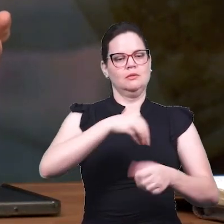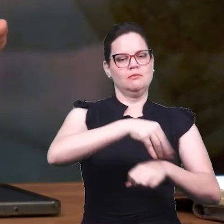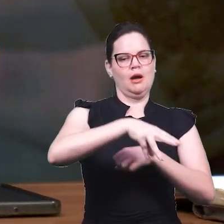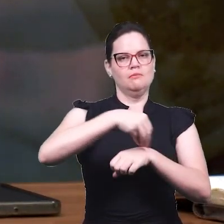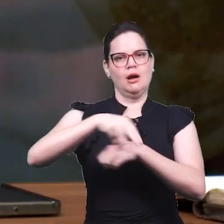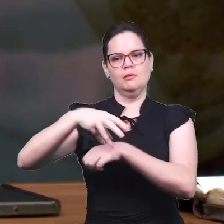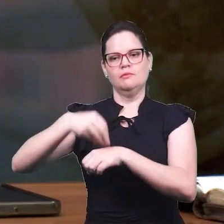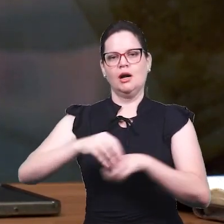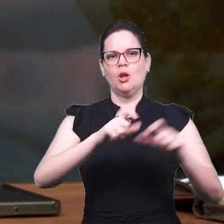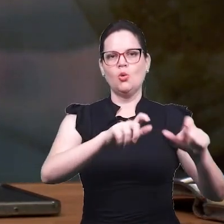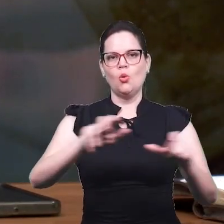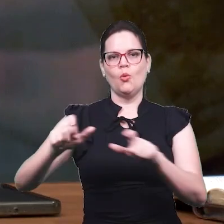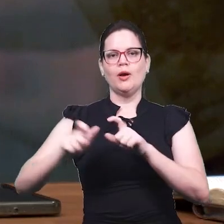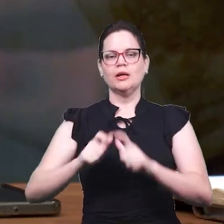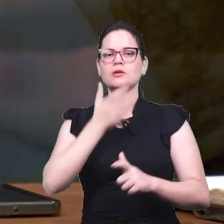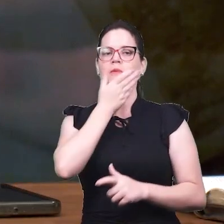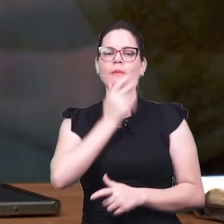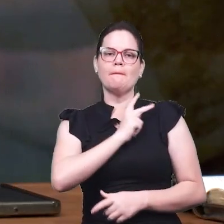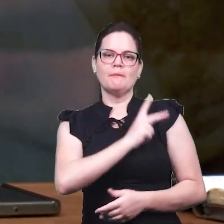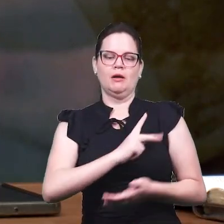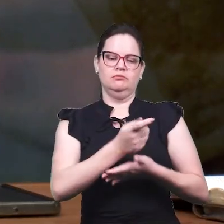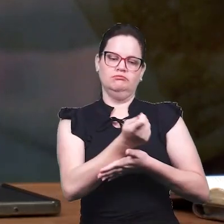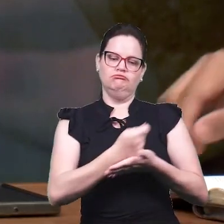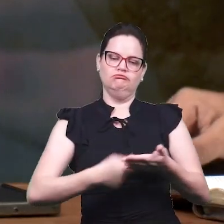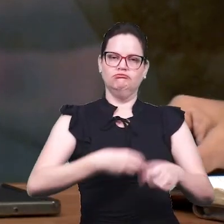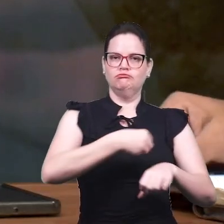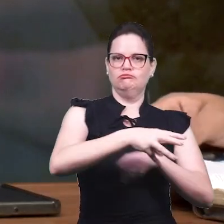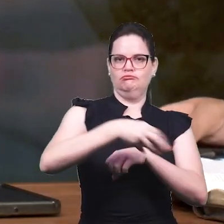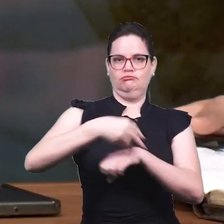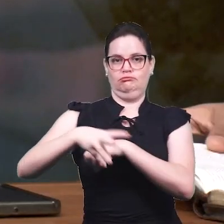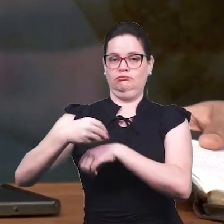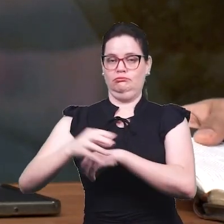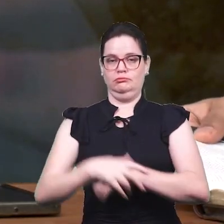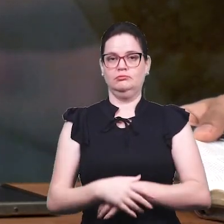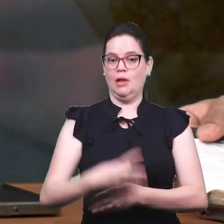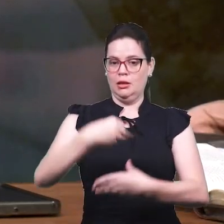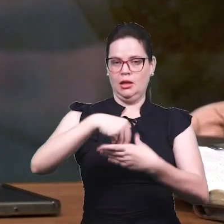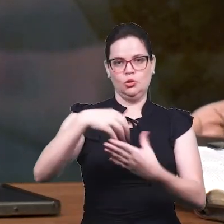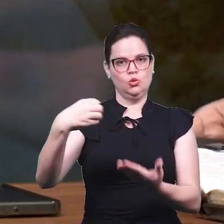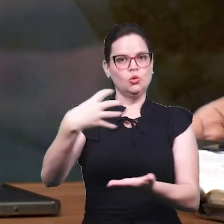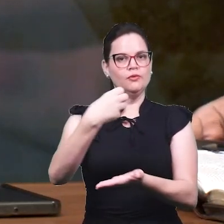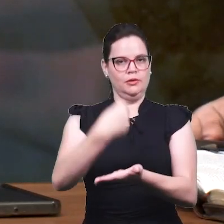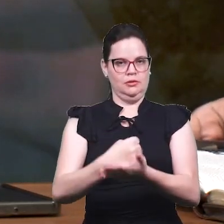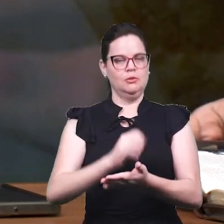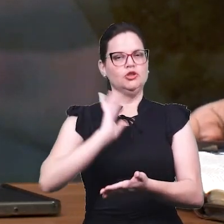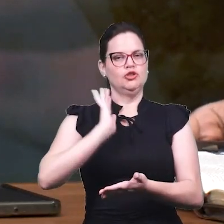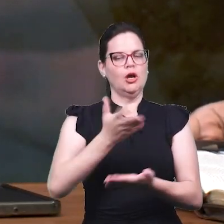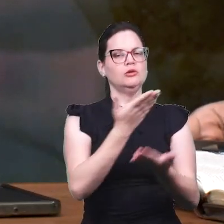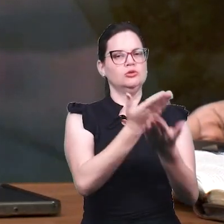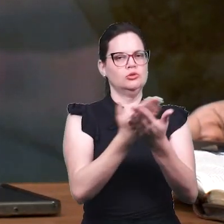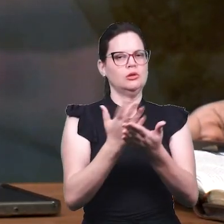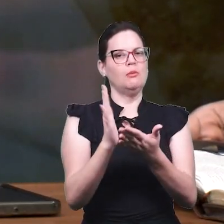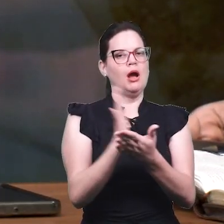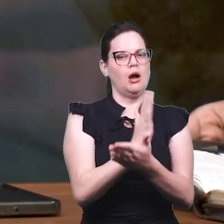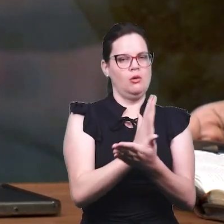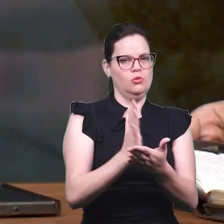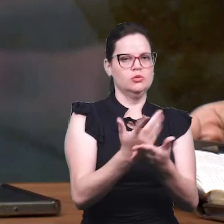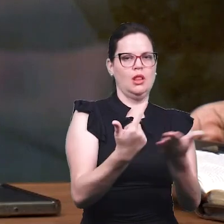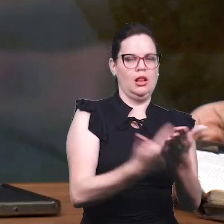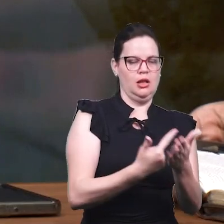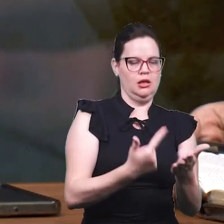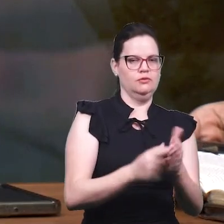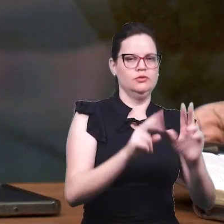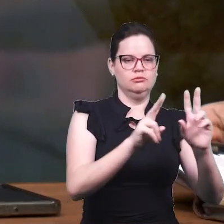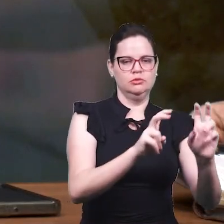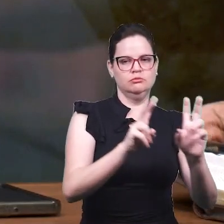no Novo Testamento. Já passamos por algumas cartas e hoje iniciaremos